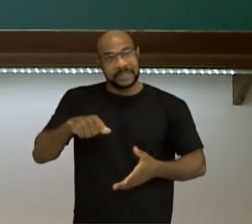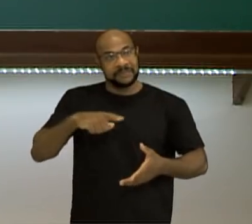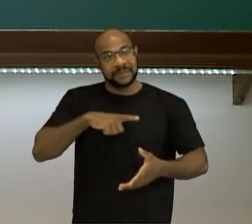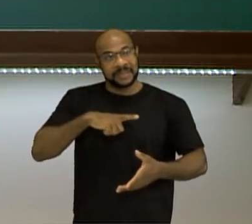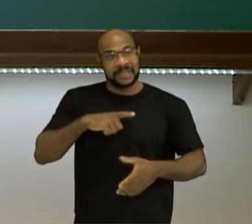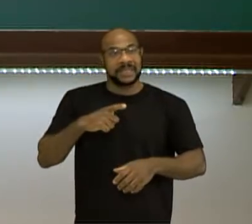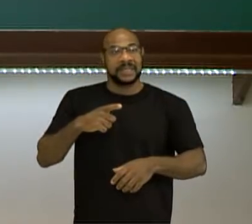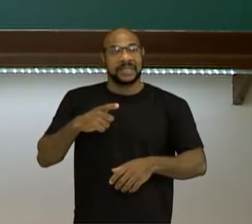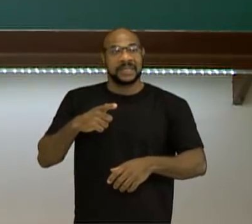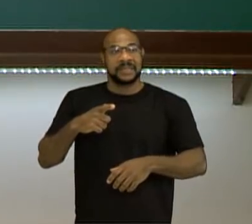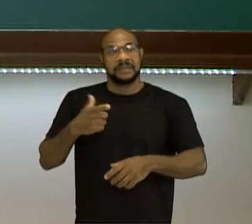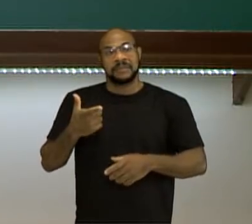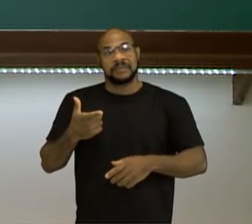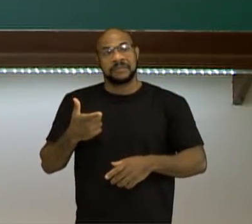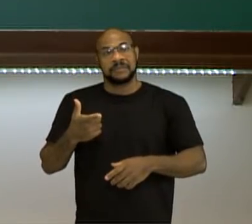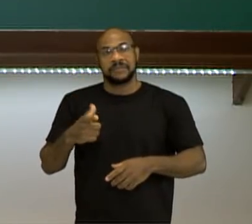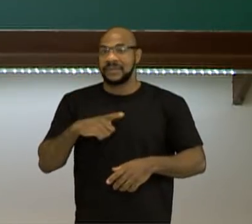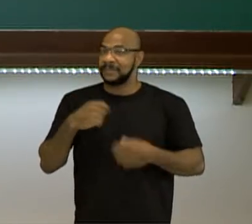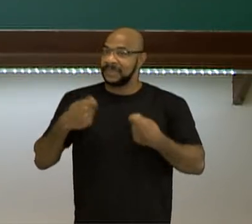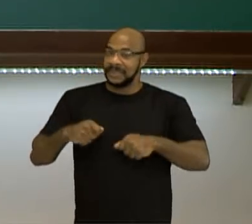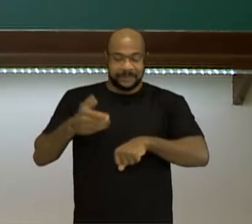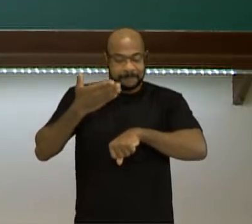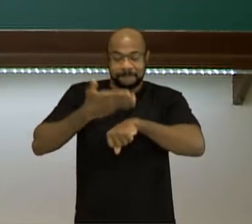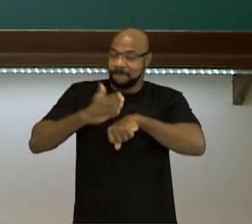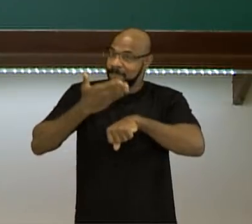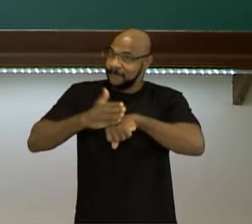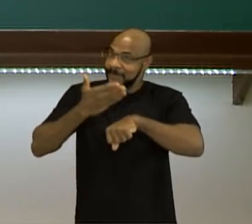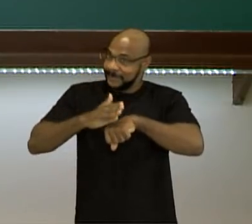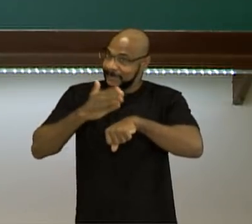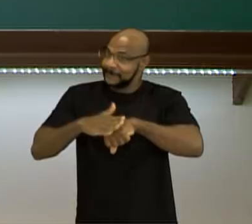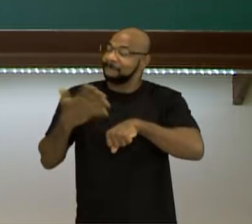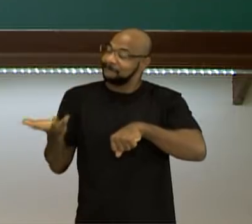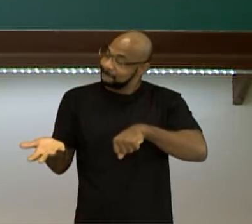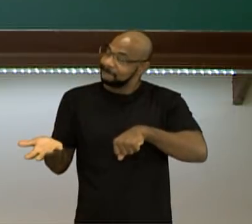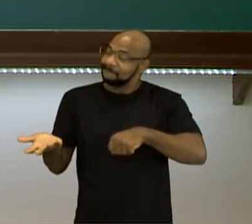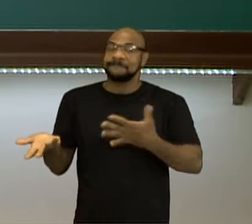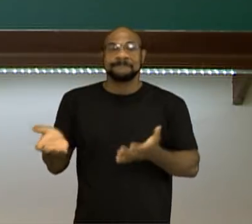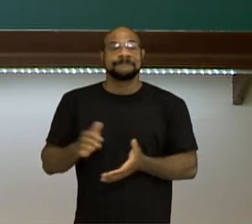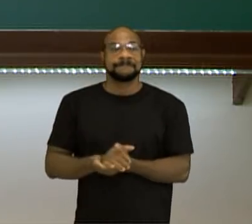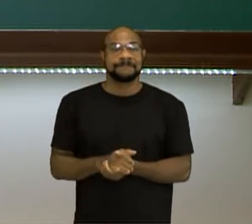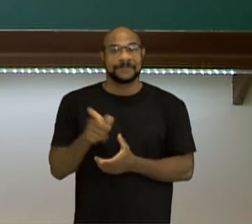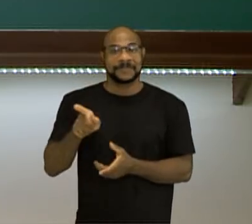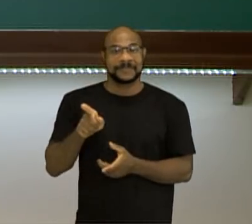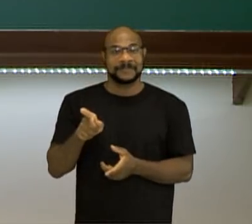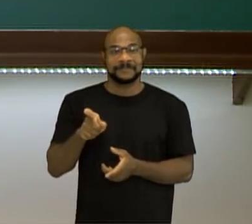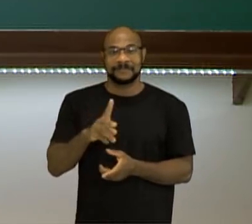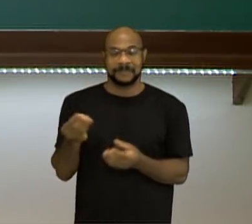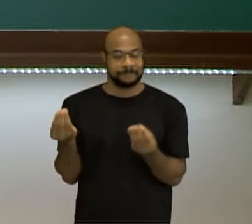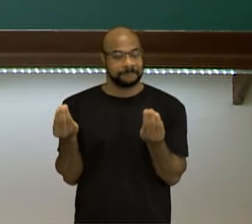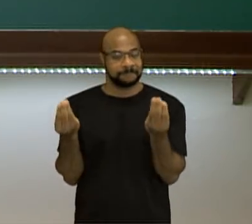agora uma espécie de mão na massa. Então, você vai colocar a